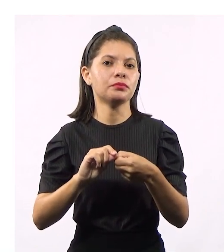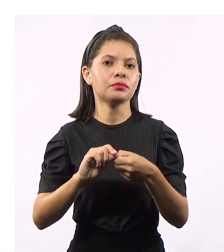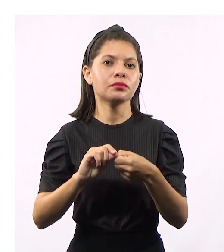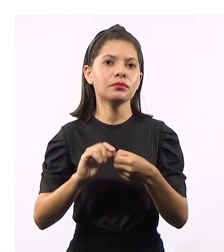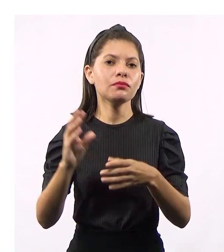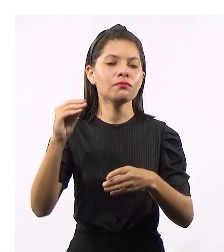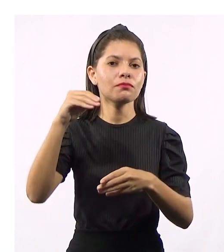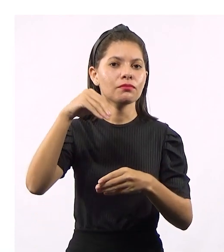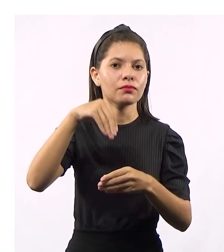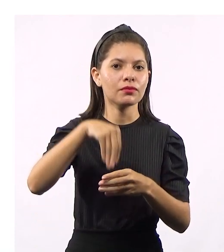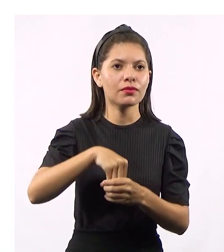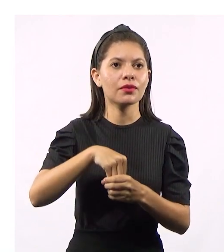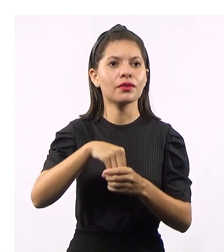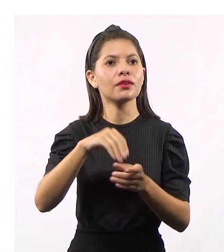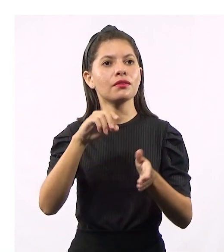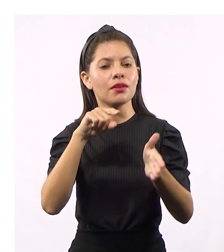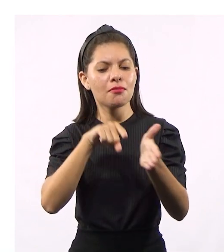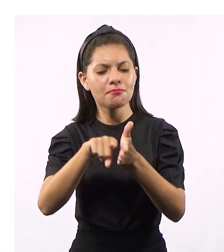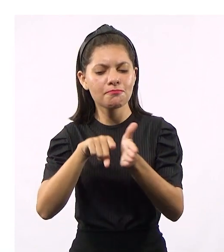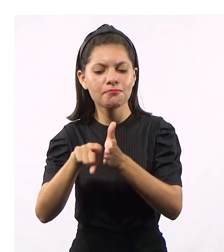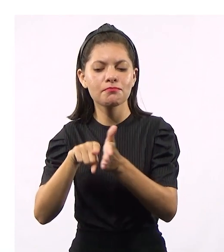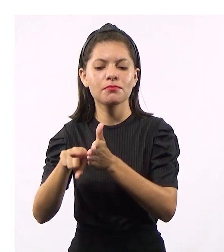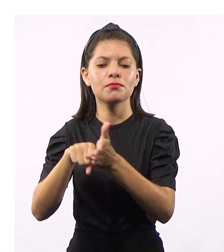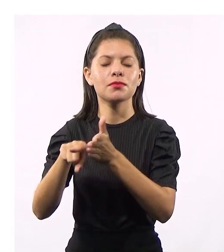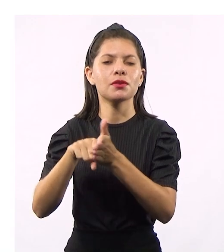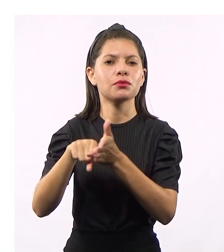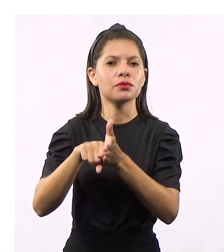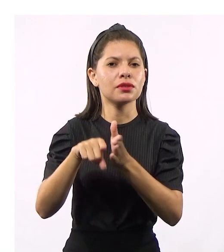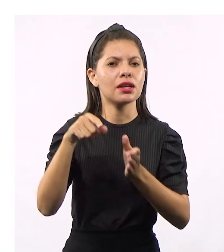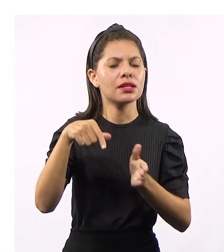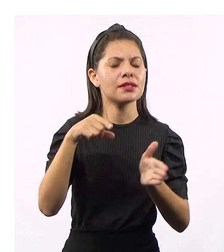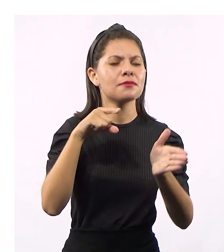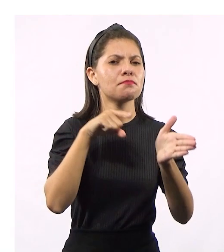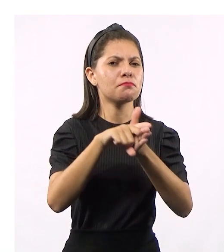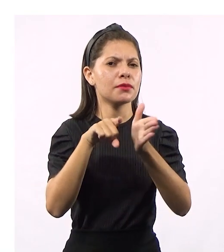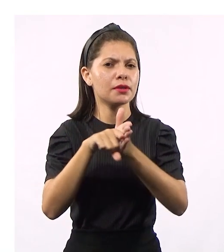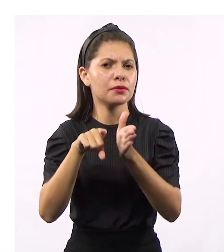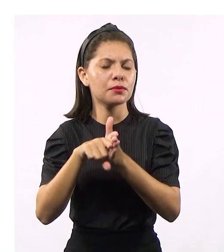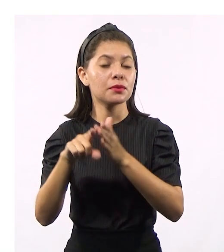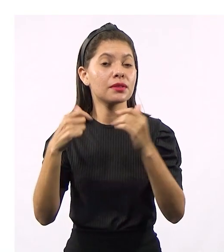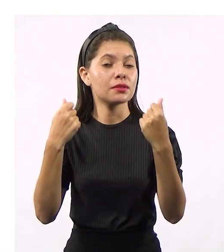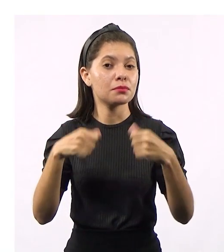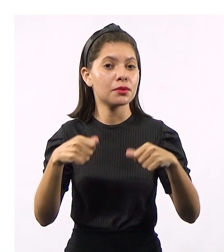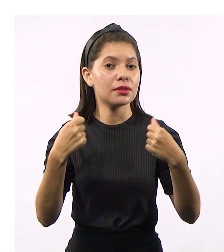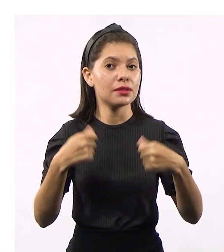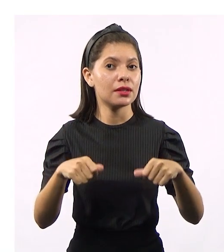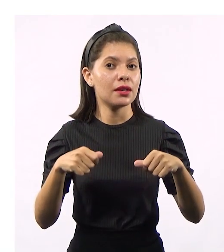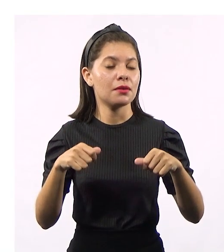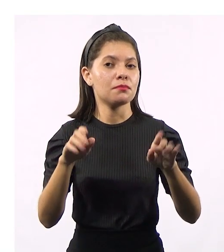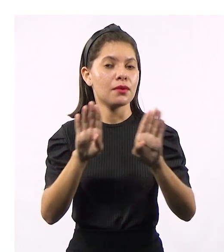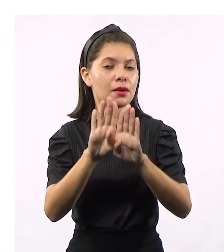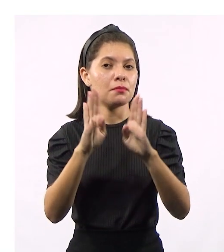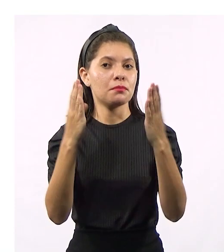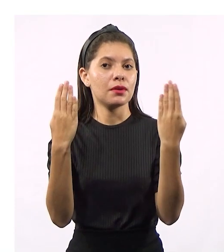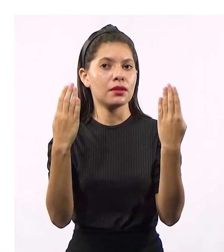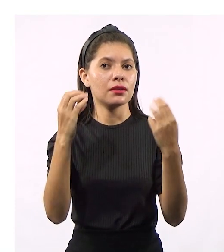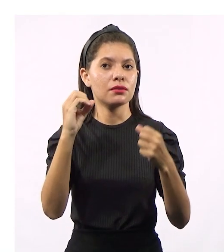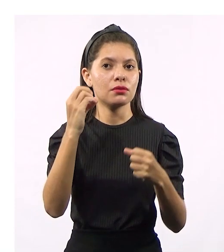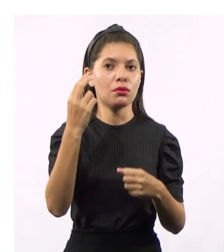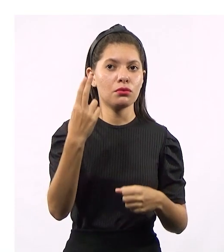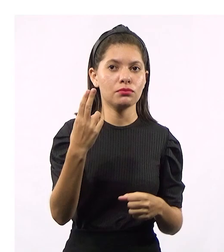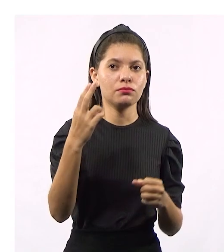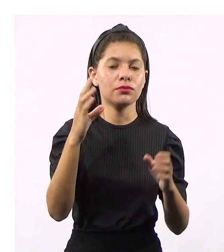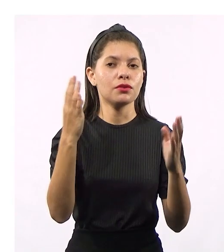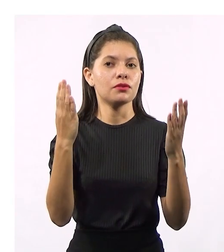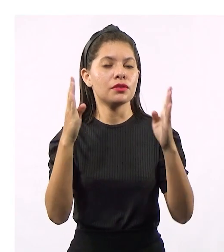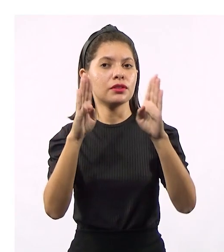perguntas. E essas perguntas podem ser tanto de natureza abertas ou fechadas, certo? Perfeito.